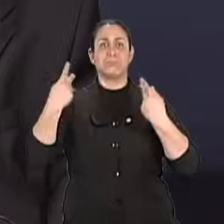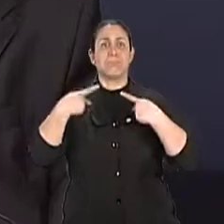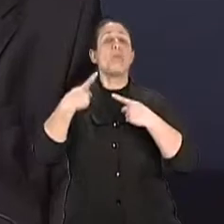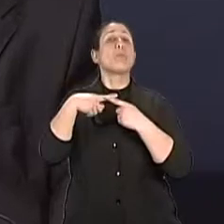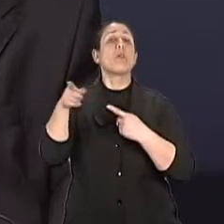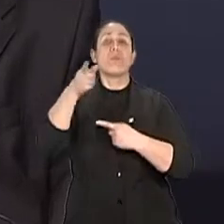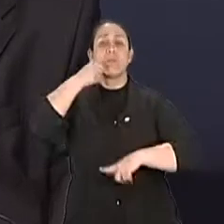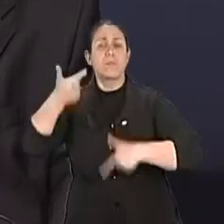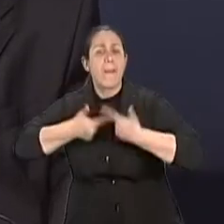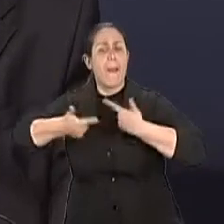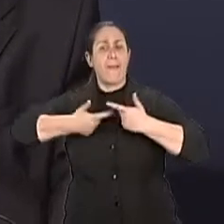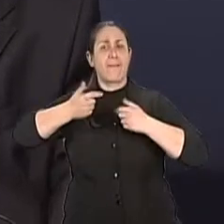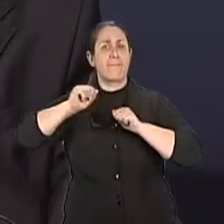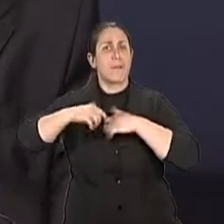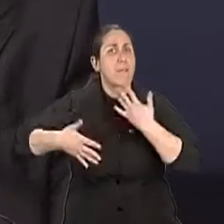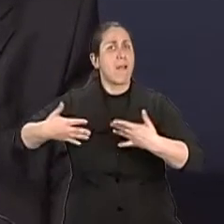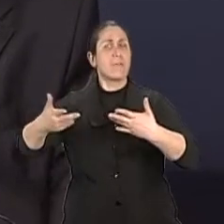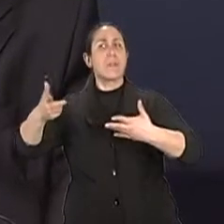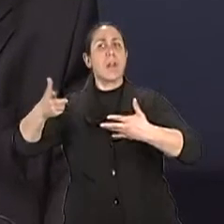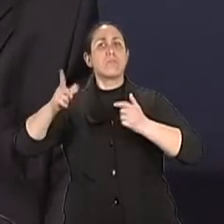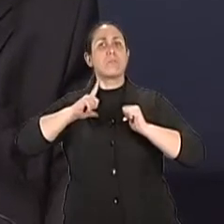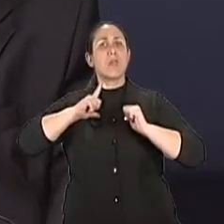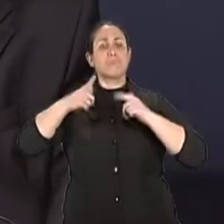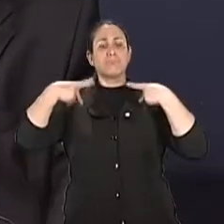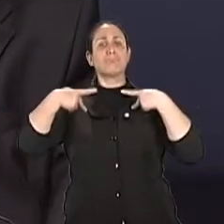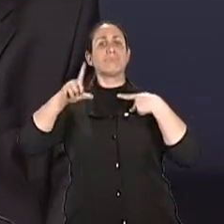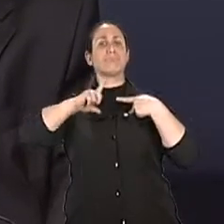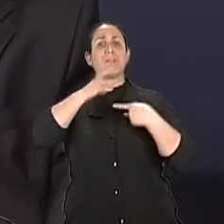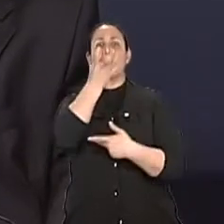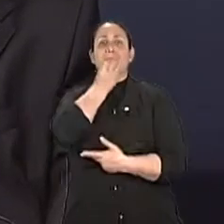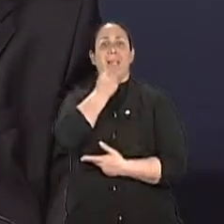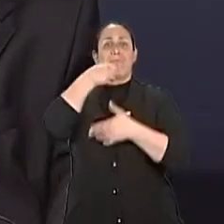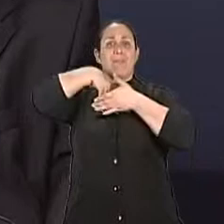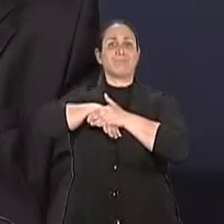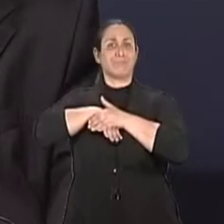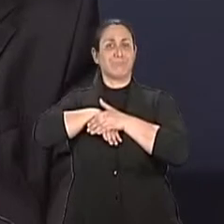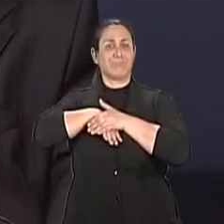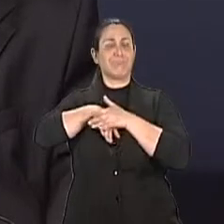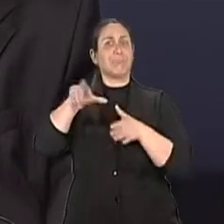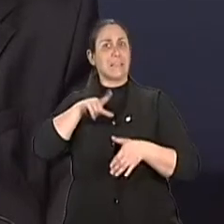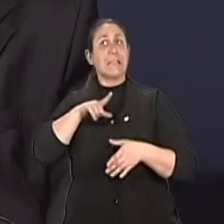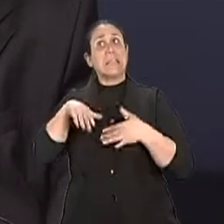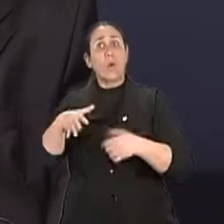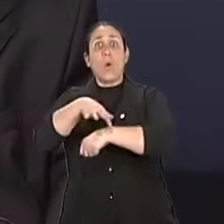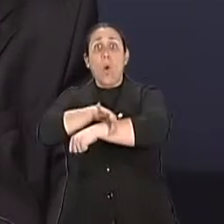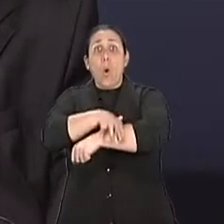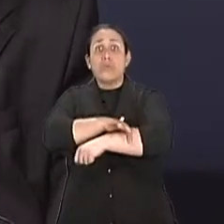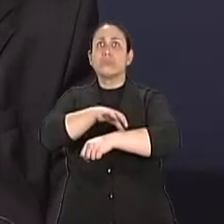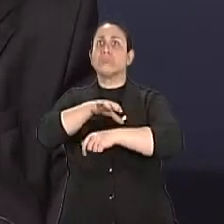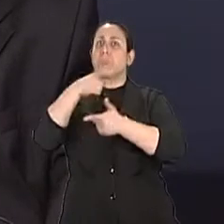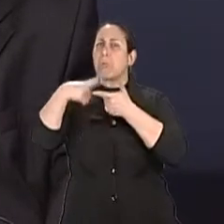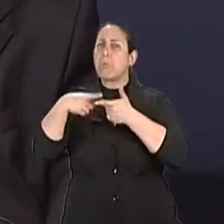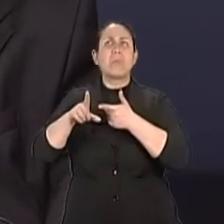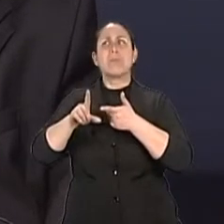né? Uhum. E ele acaba tendo um estoque maior também. Então a perda óssea dele é mais lenta e